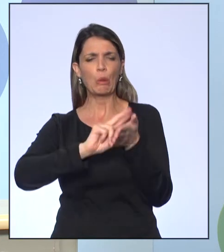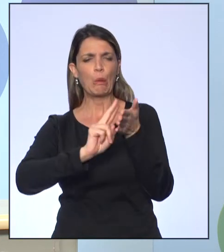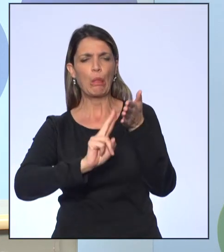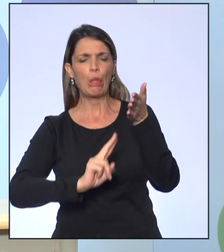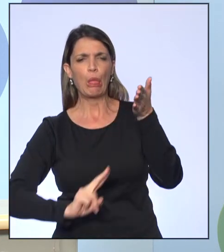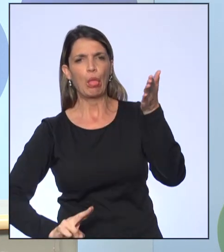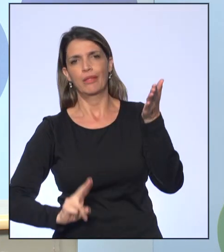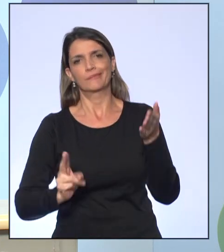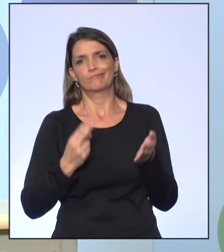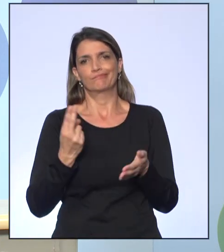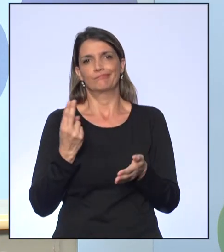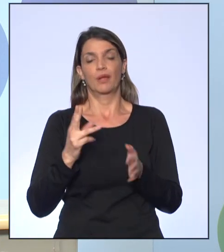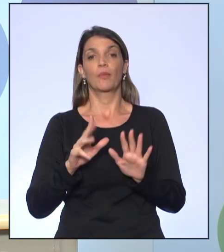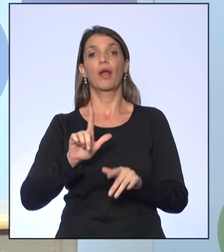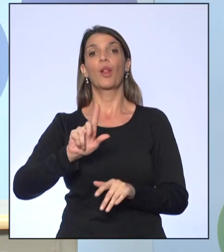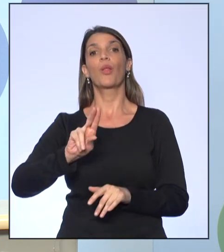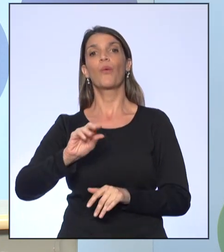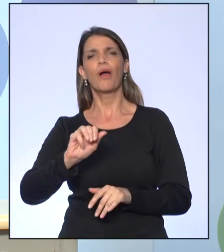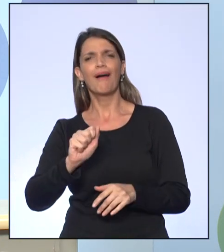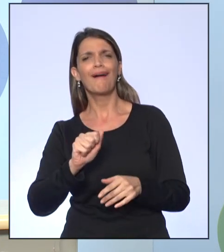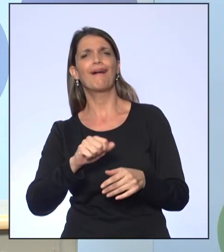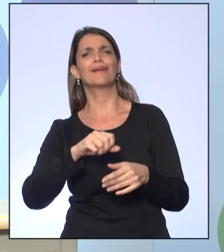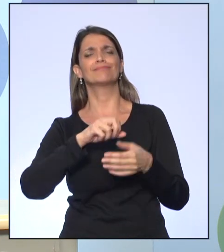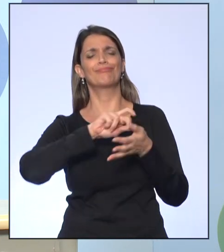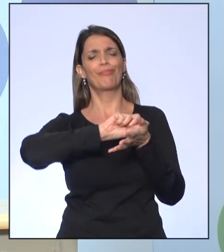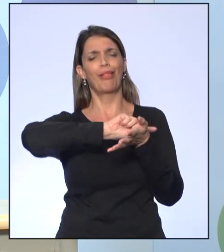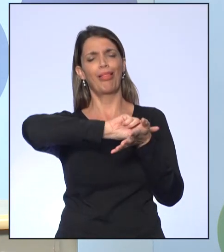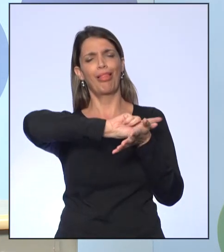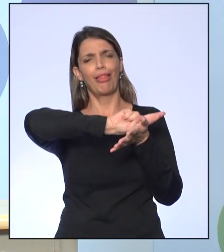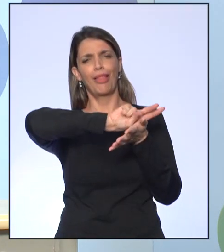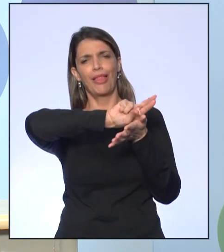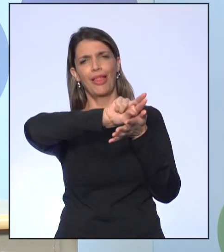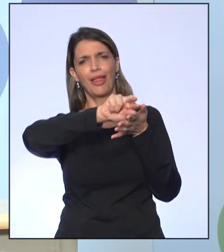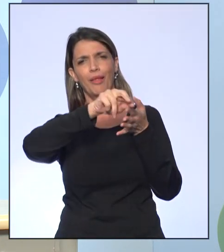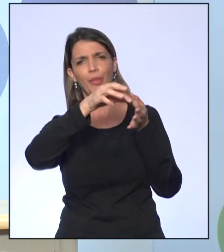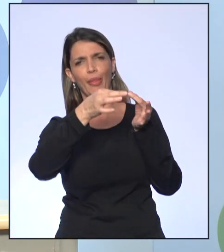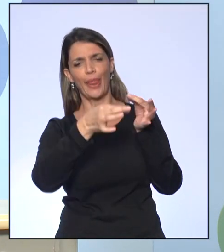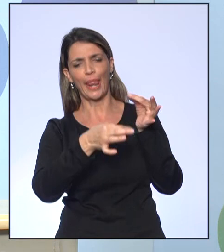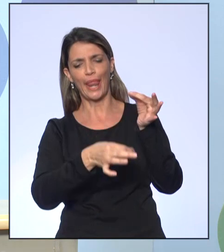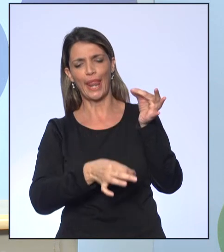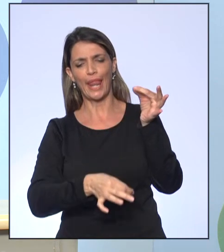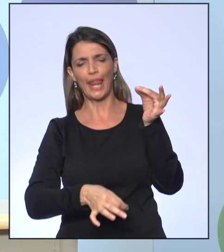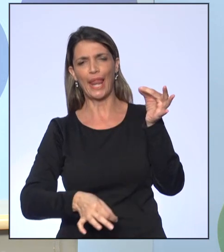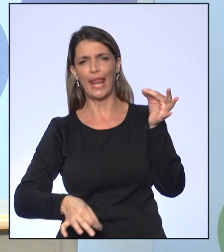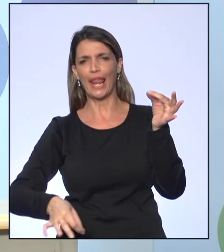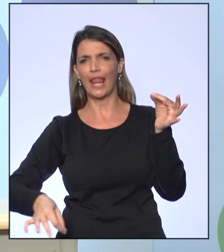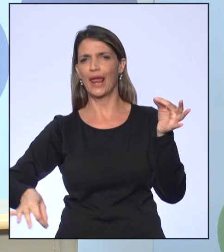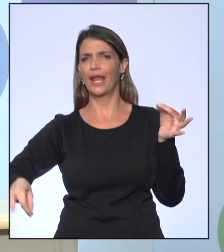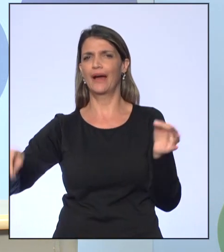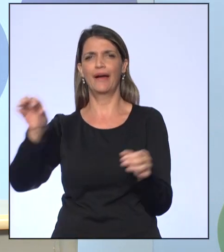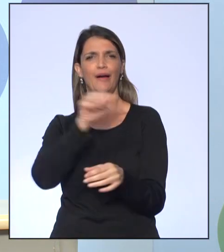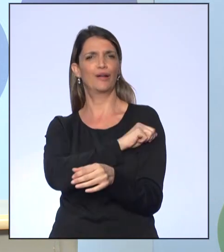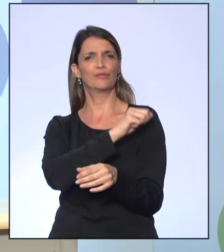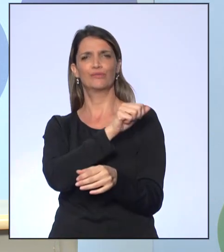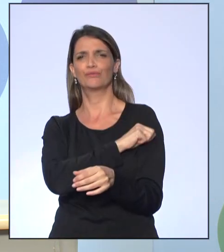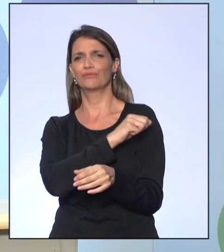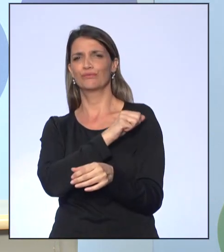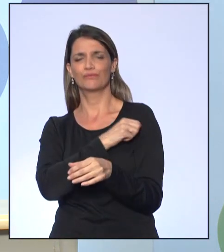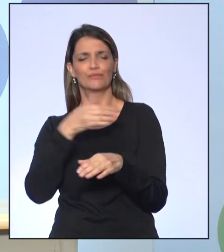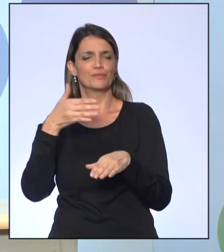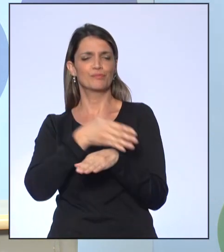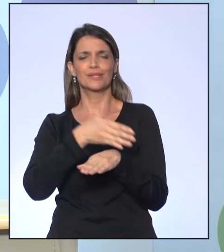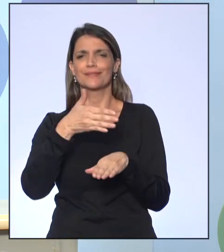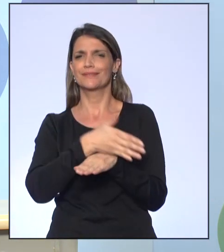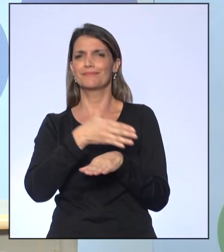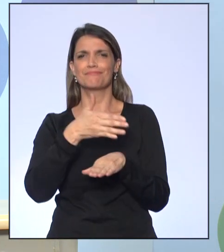classificando todos. O Lucas, o Eduardo, o Elias, o Jonathan, a Júlia, o Pedro,